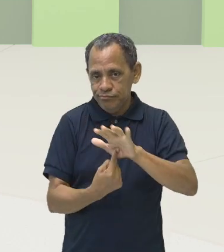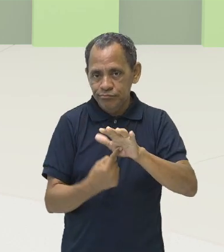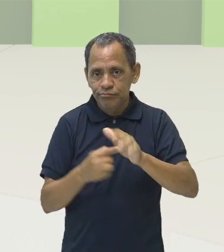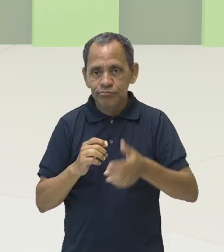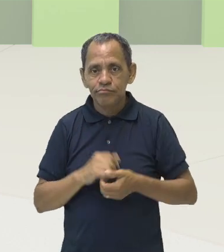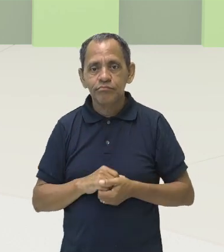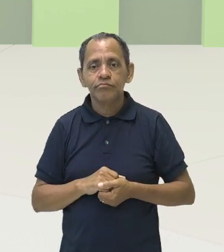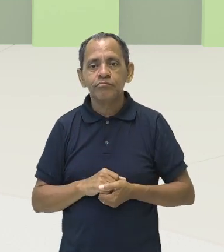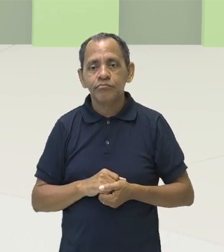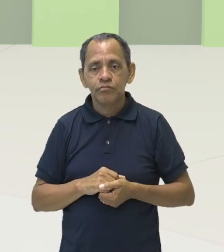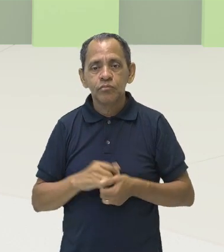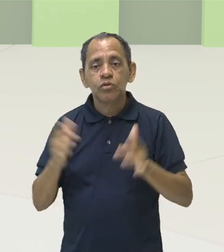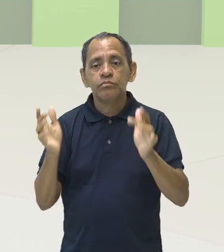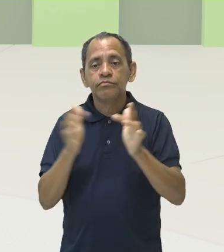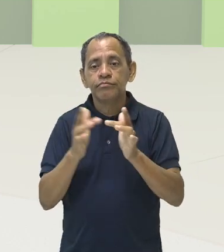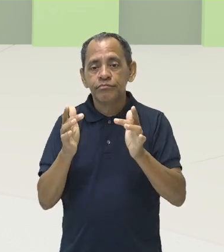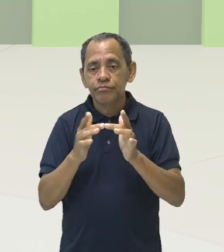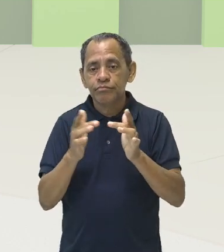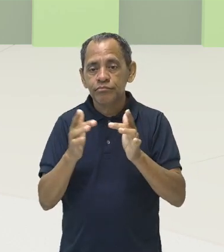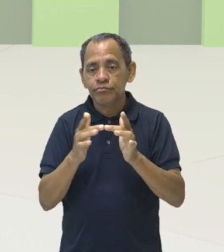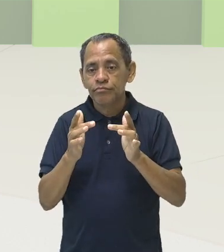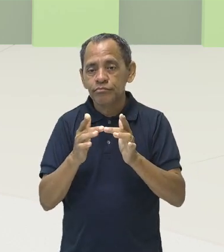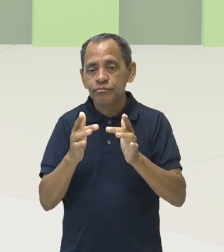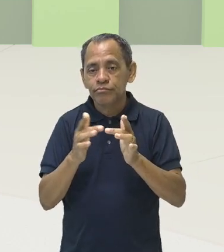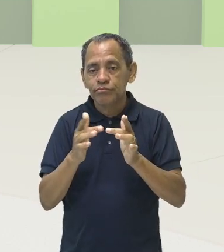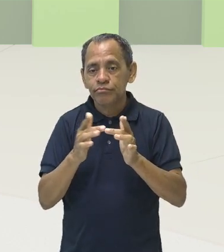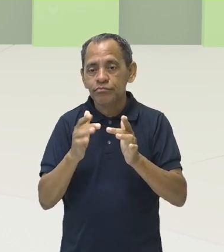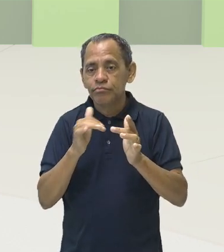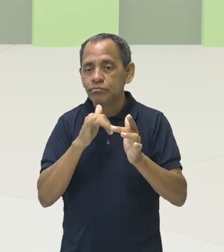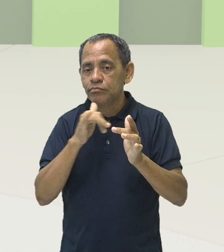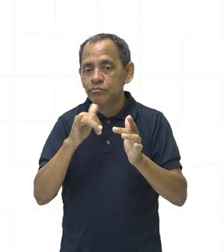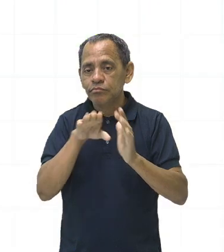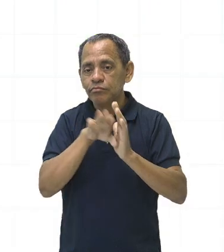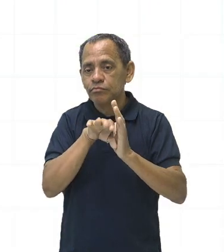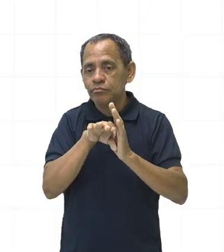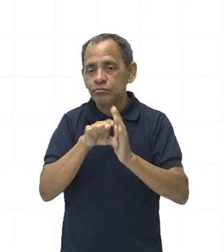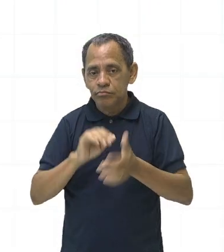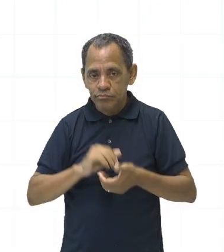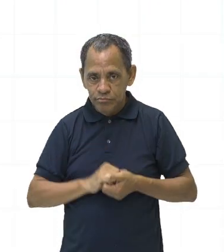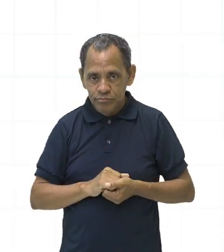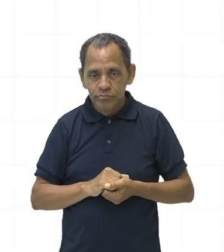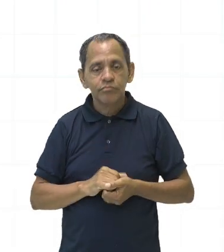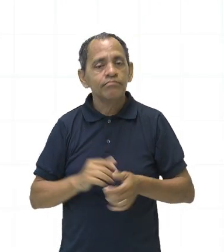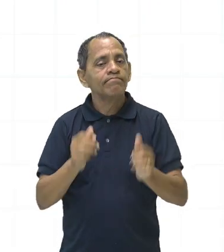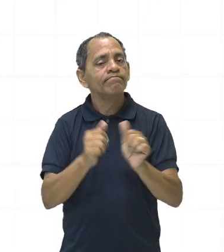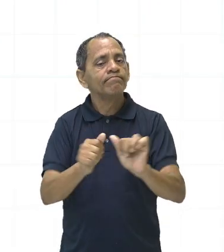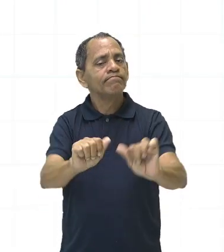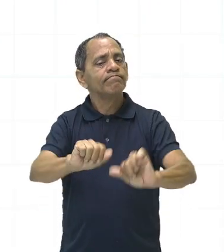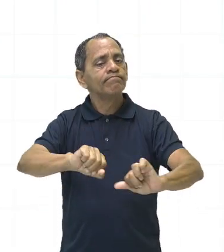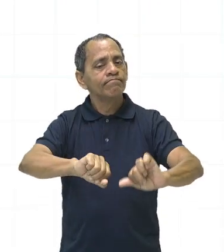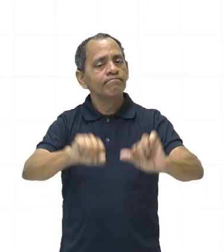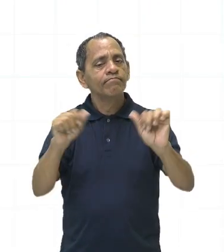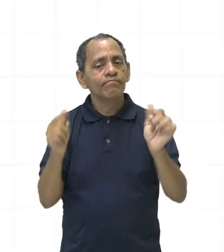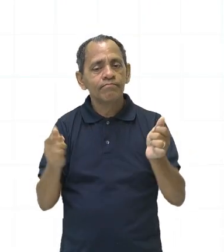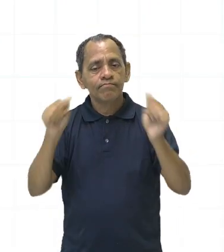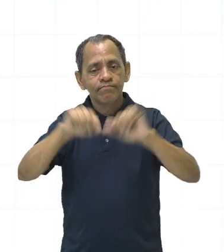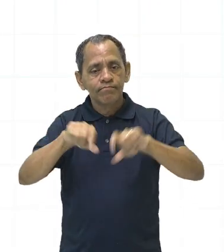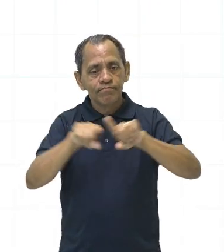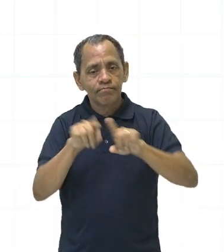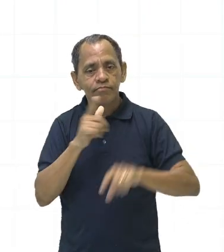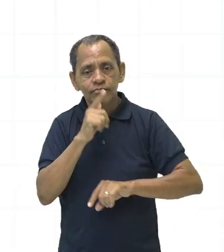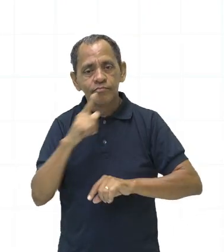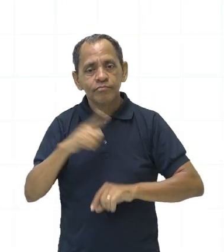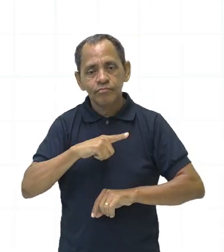exemplo, a condutividade elétrica. Vamos ver o que é o conceito de condutividade elétrica. É a capacidade que a água possui